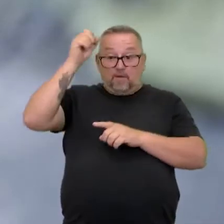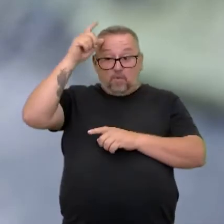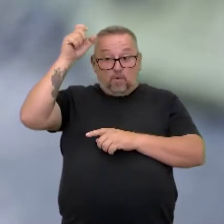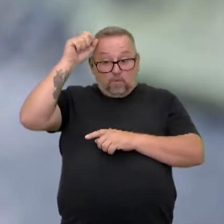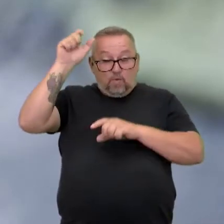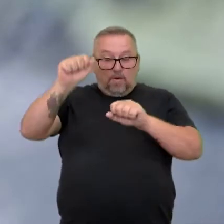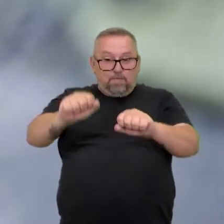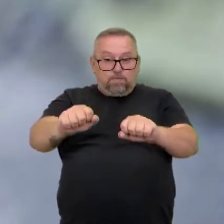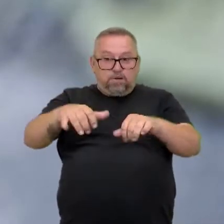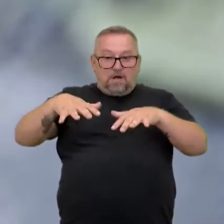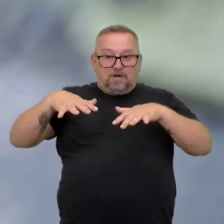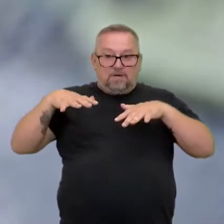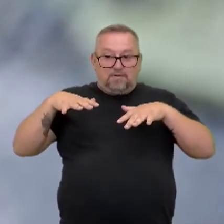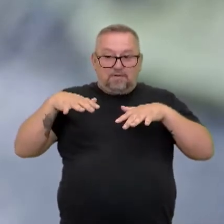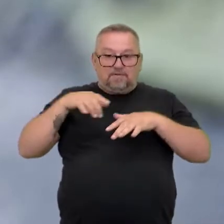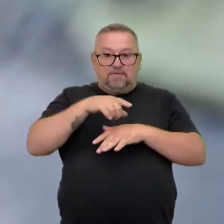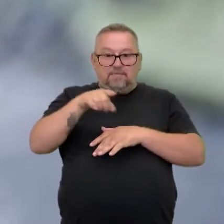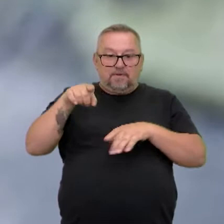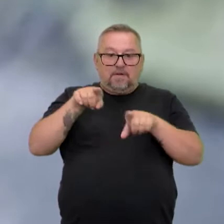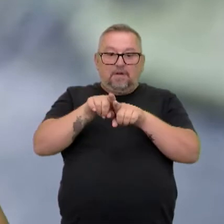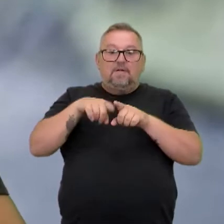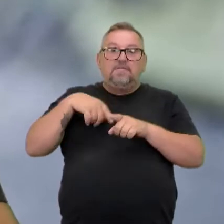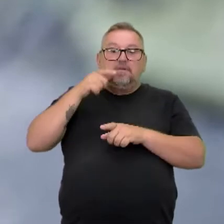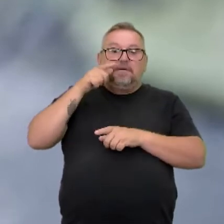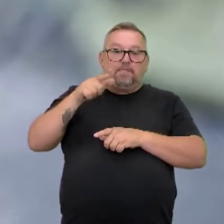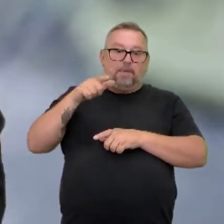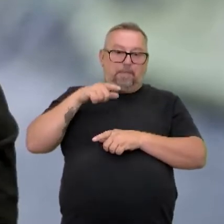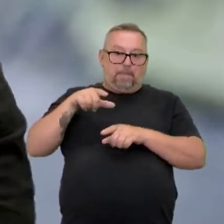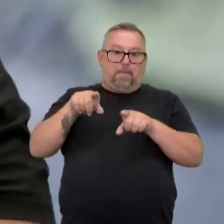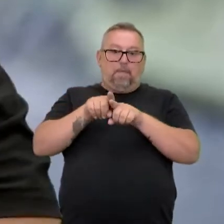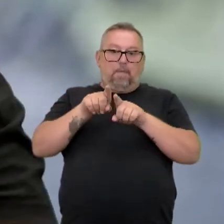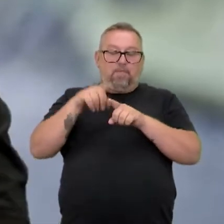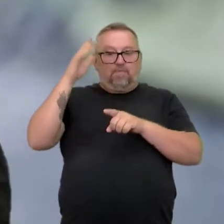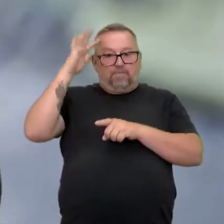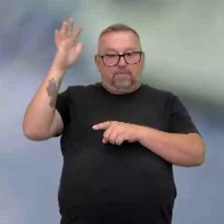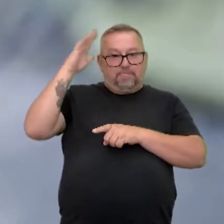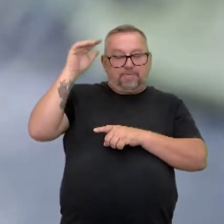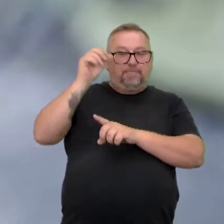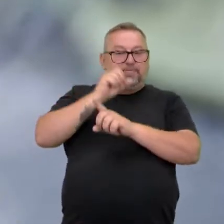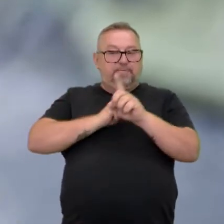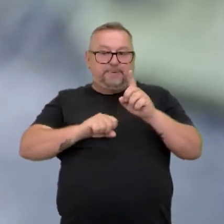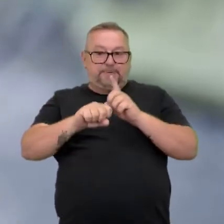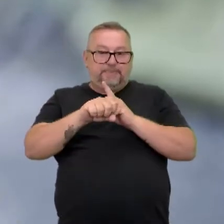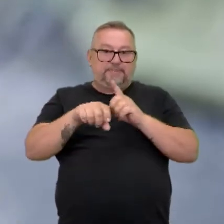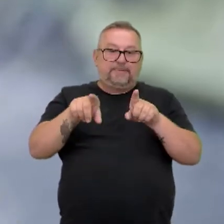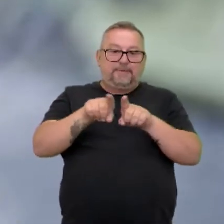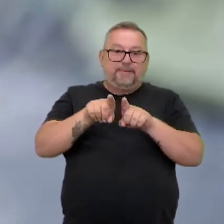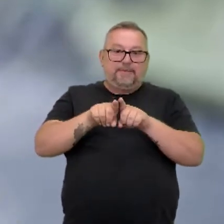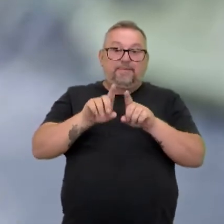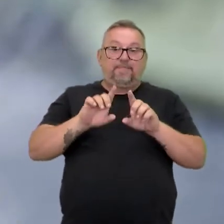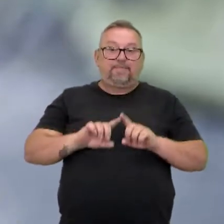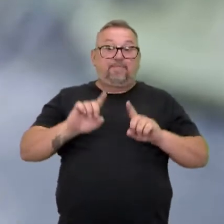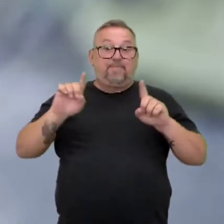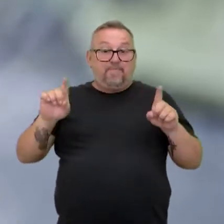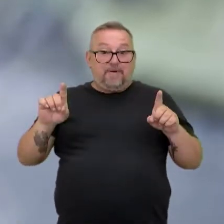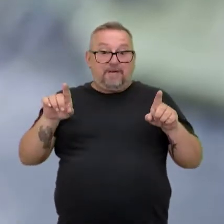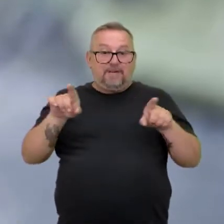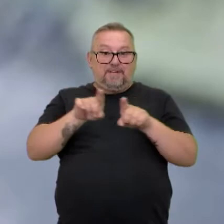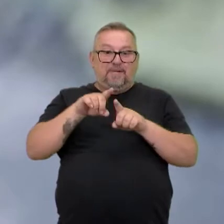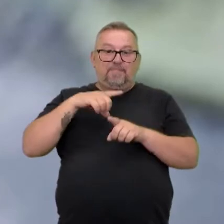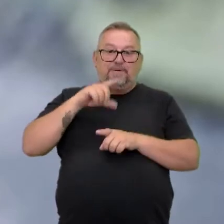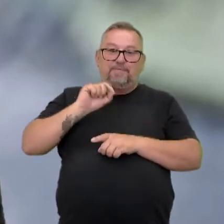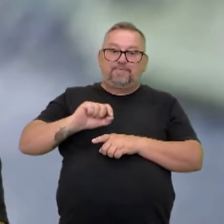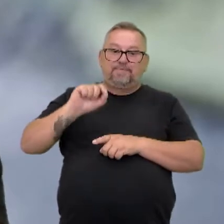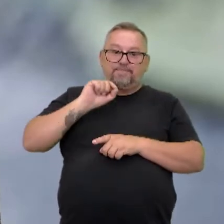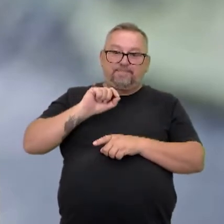massa, que vocês, no caso aí, já devem ter visto um pouco de, em filosofia, em sociologia, né? Mas, querendo ou não, eu também acho